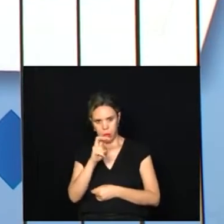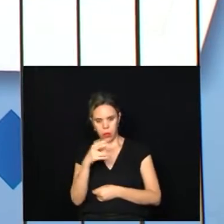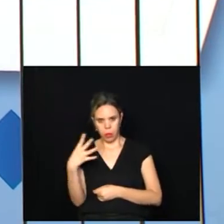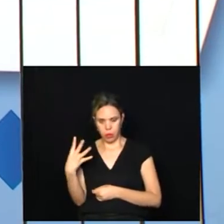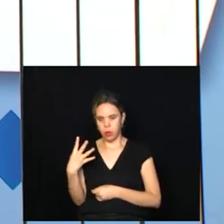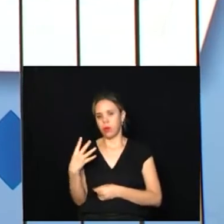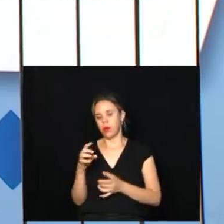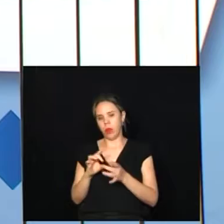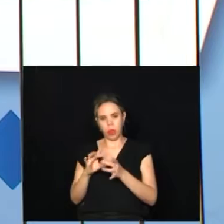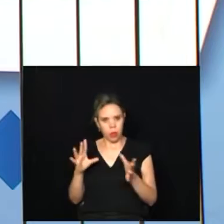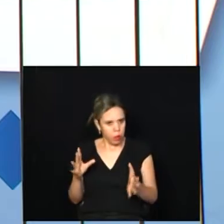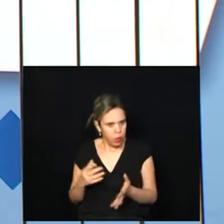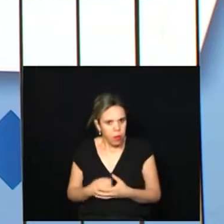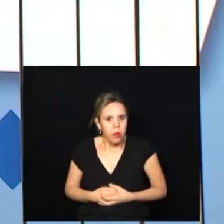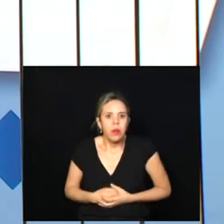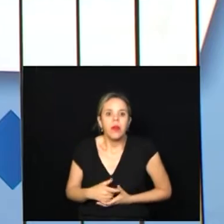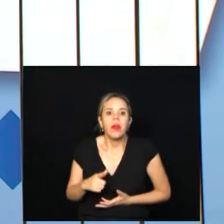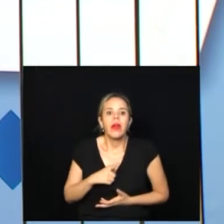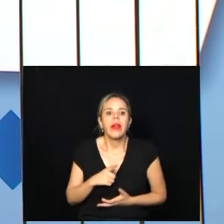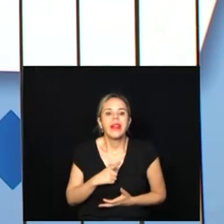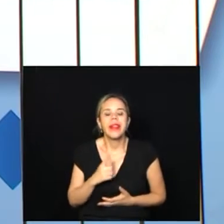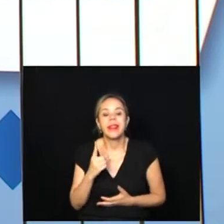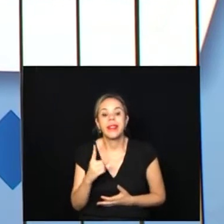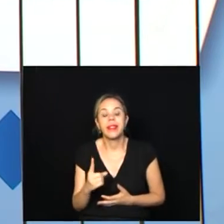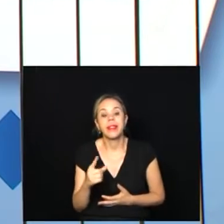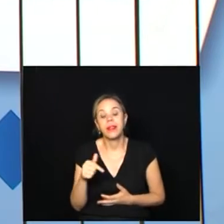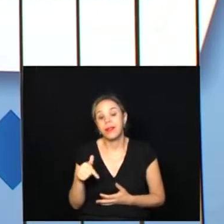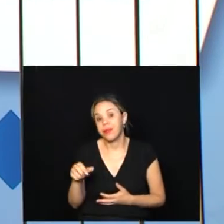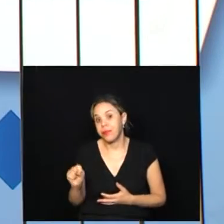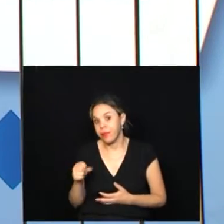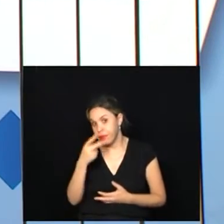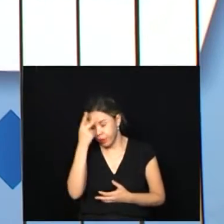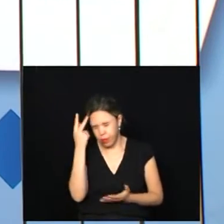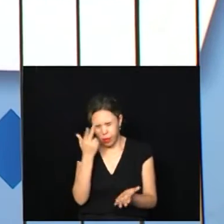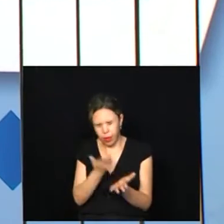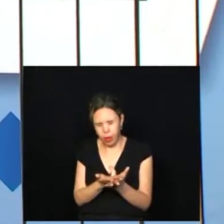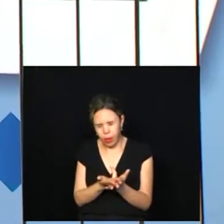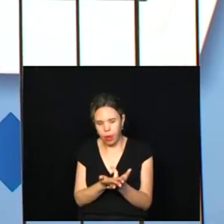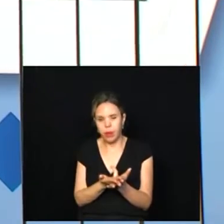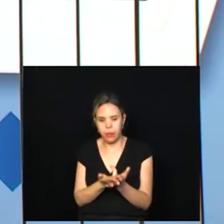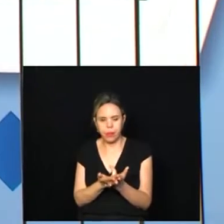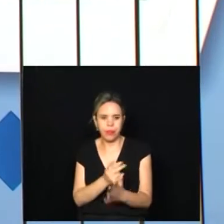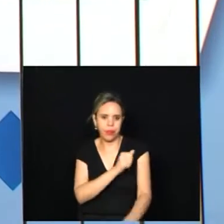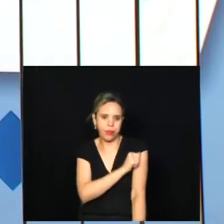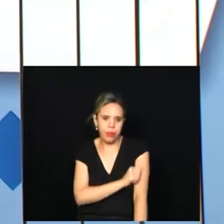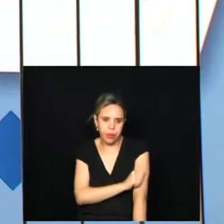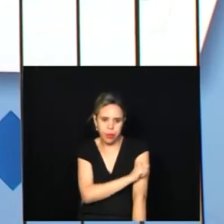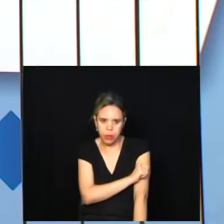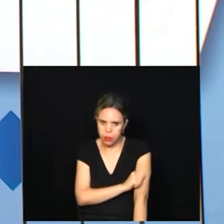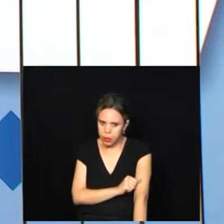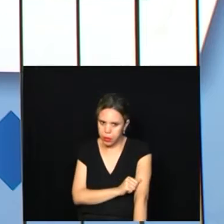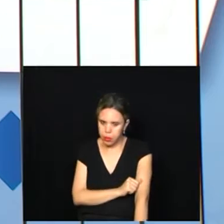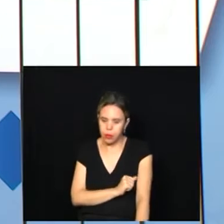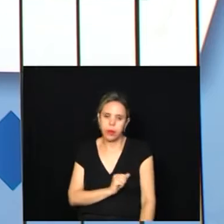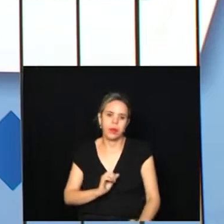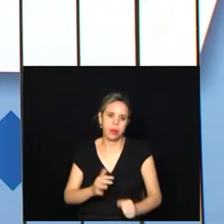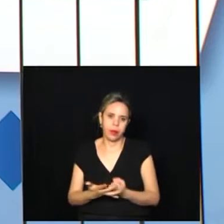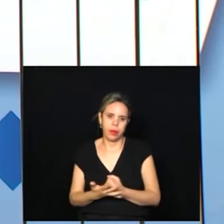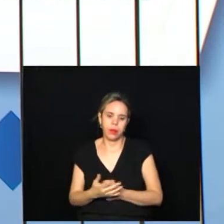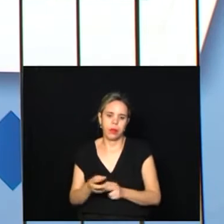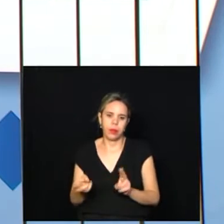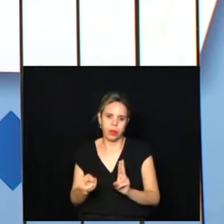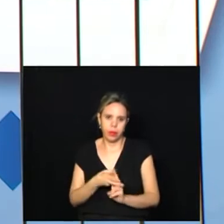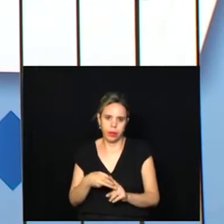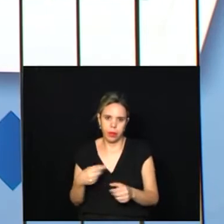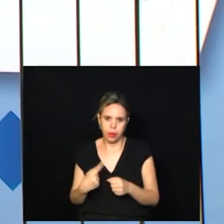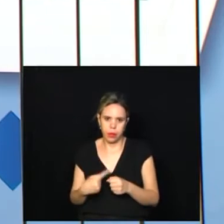54 livres, e ainda temos 178 pacientes internados em enfermaria Covid. No SUS